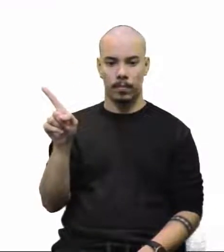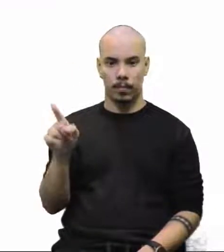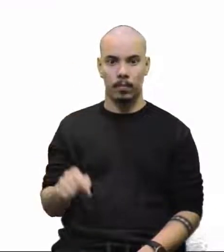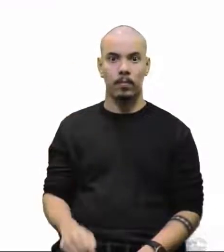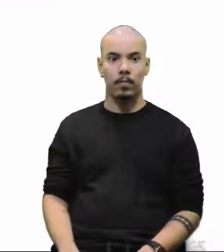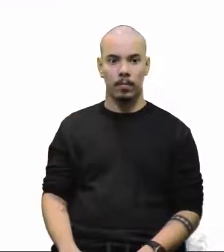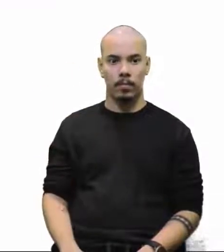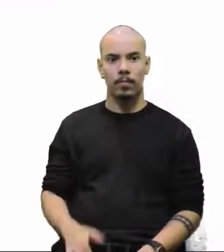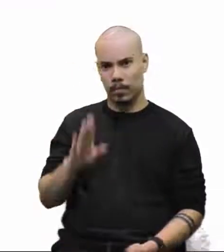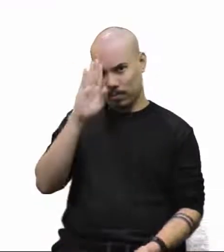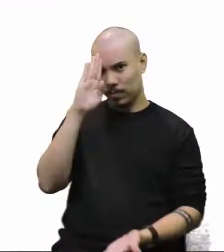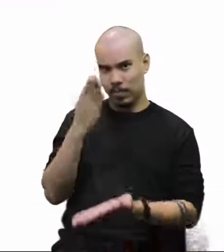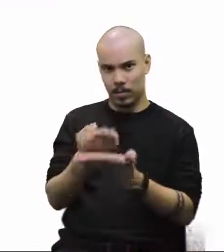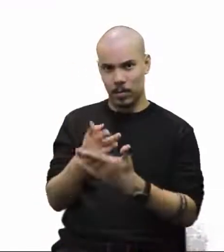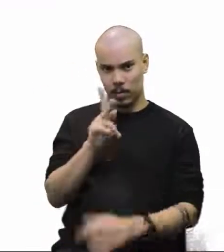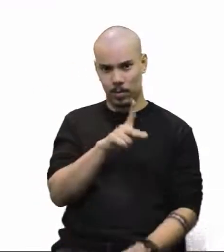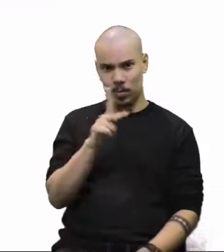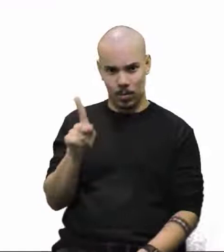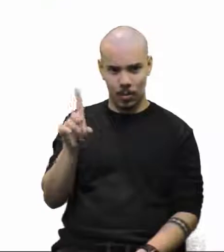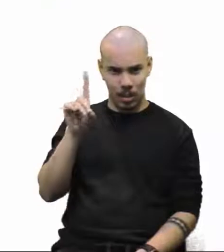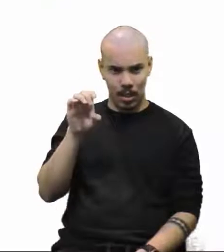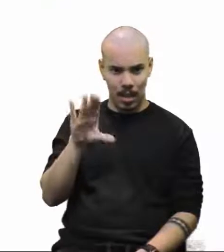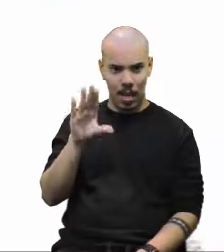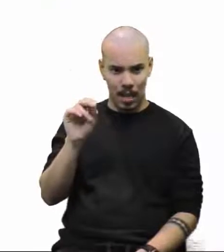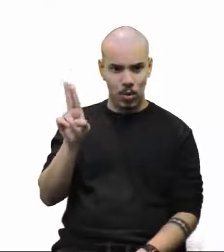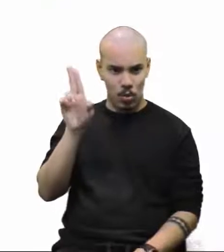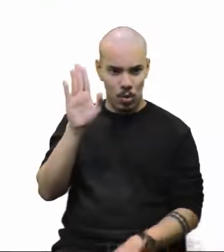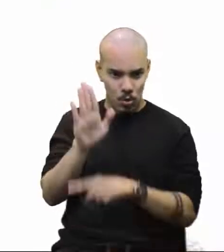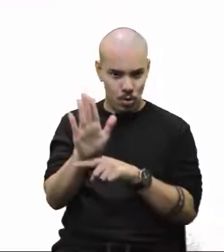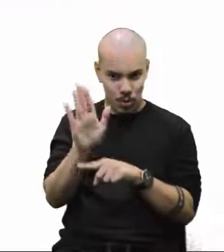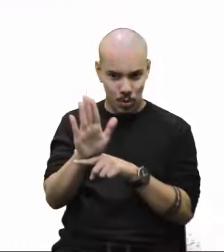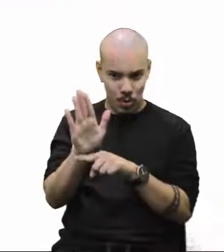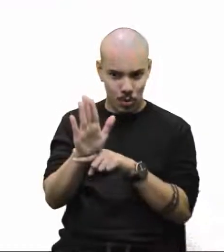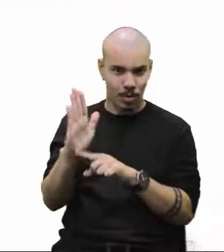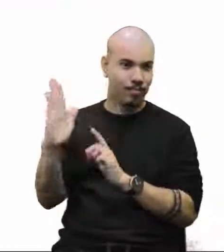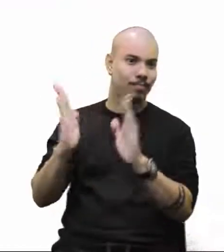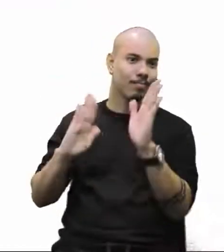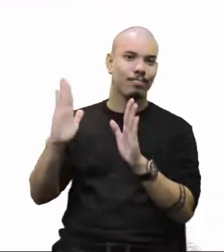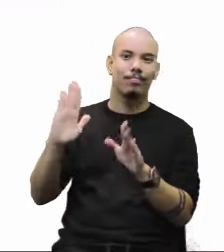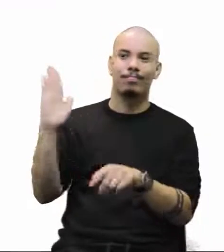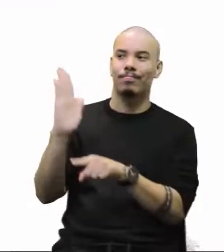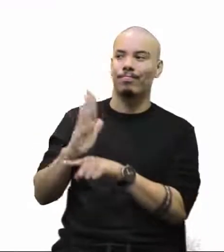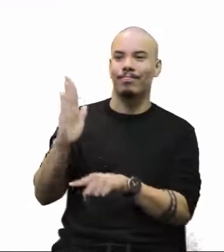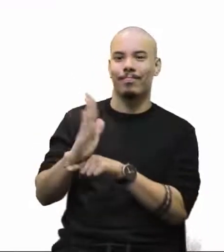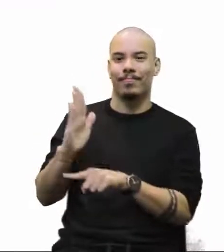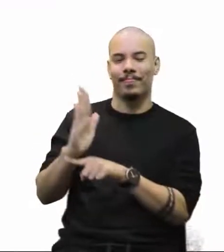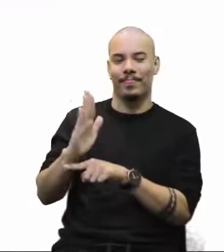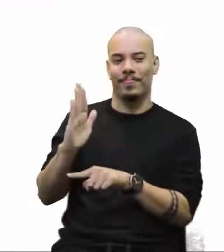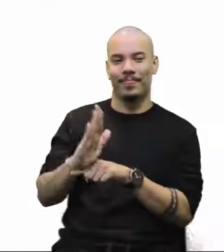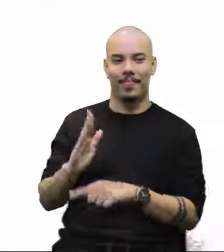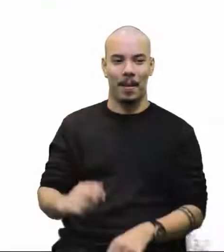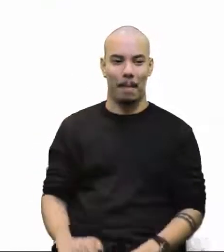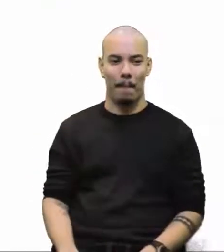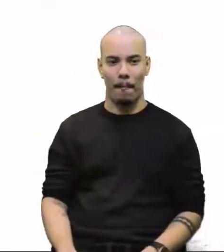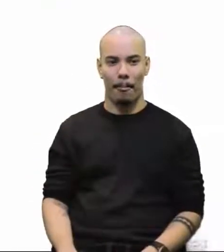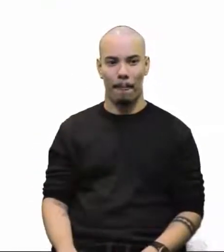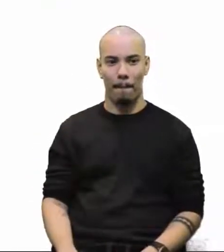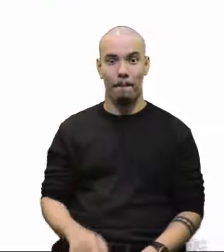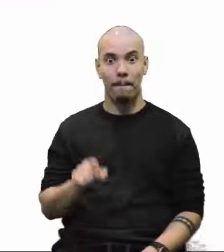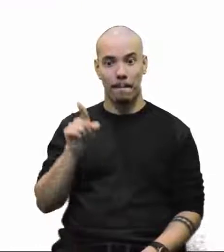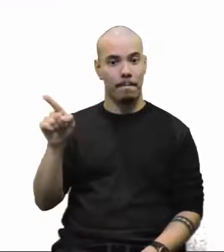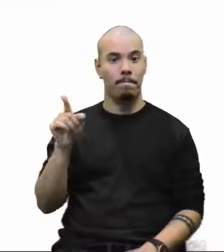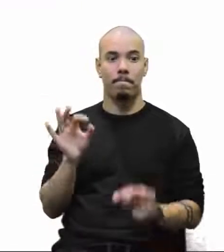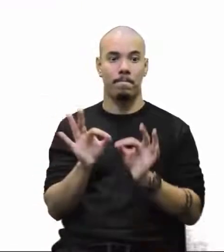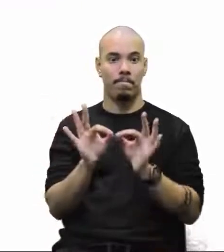Décio participou, né, Décio? Tu poliu esse disco aí, ó. Na época eu era assistente do bar. Então aí é uma máquina